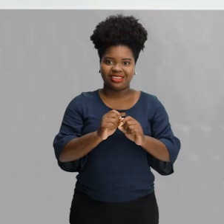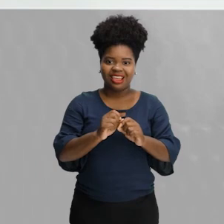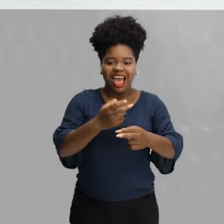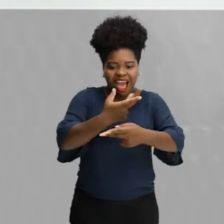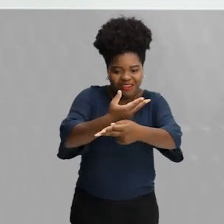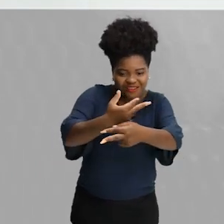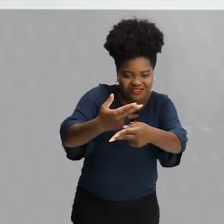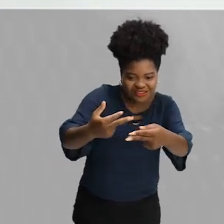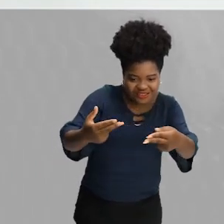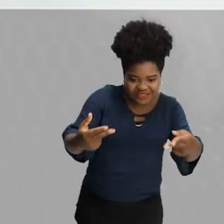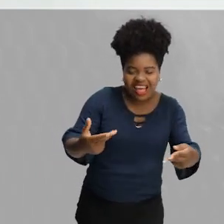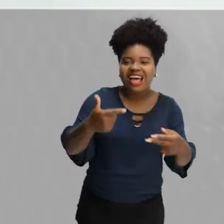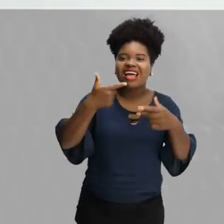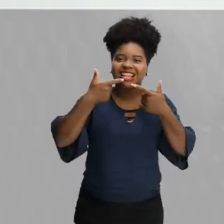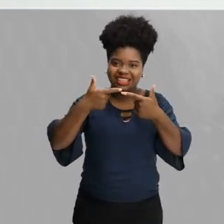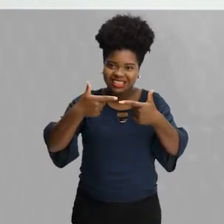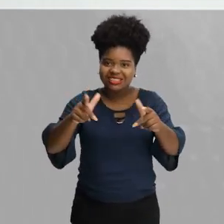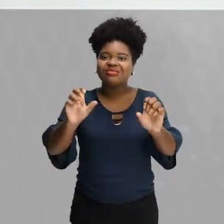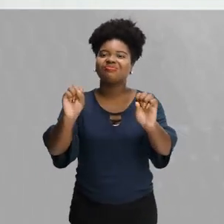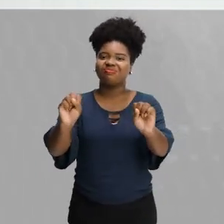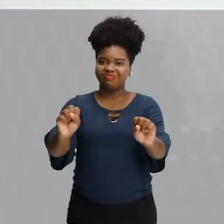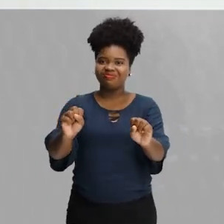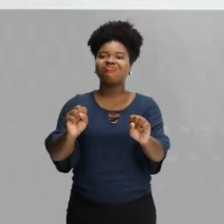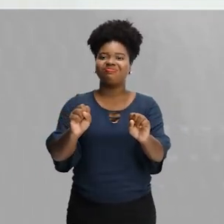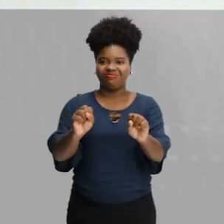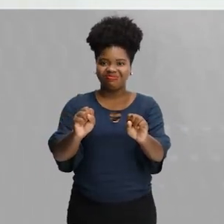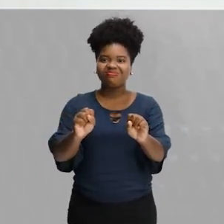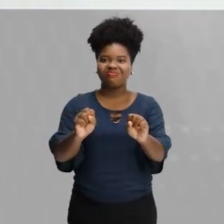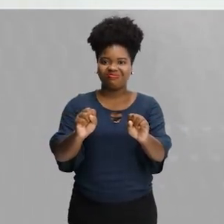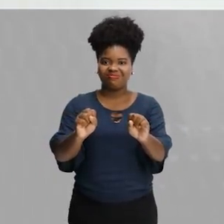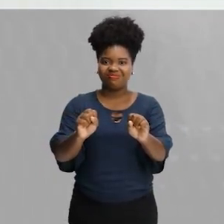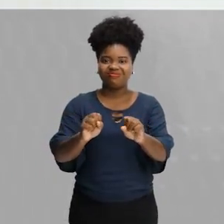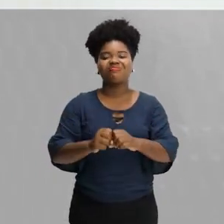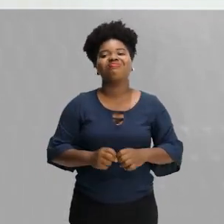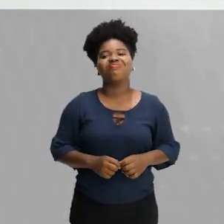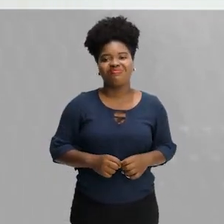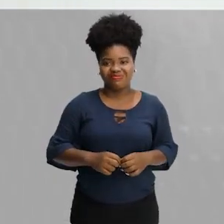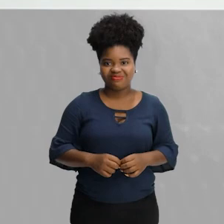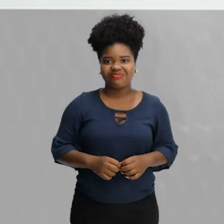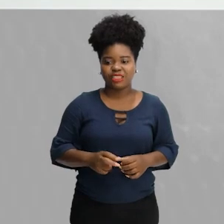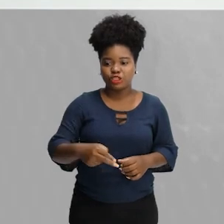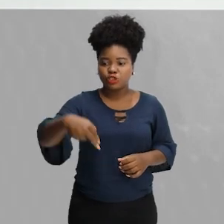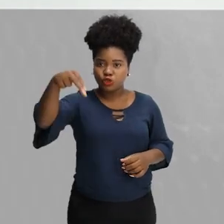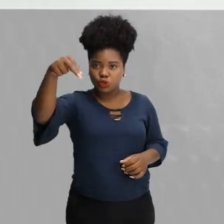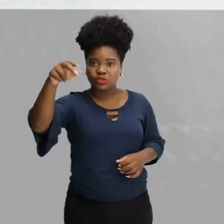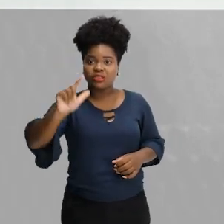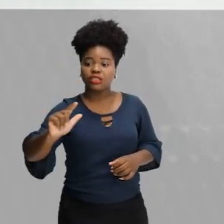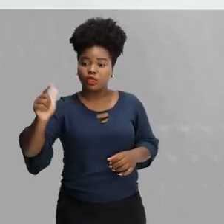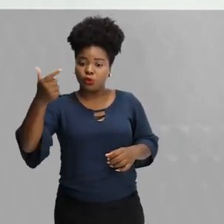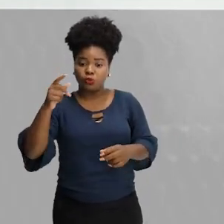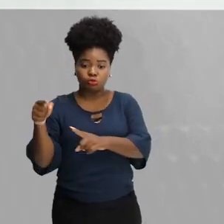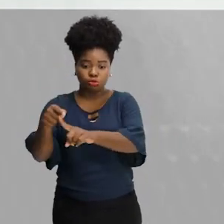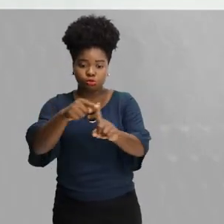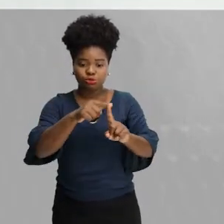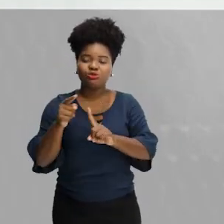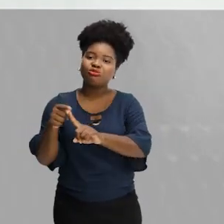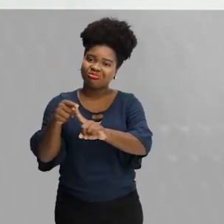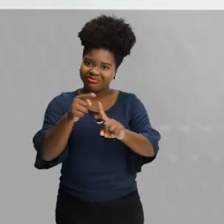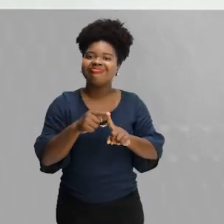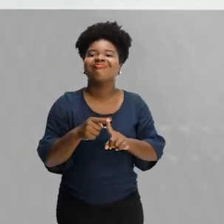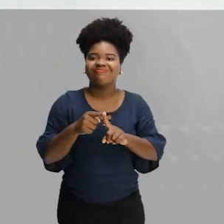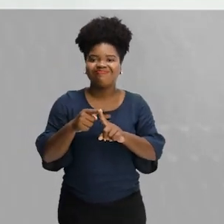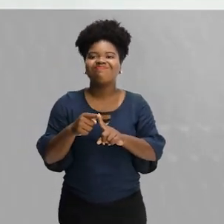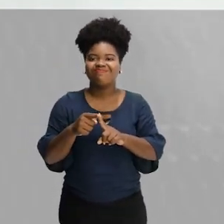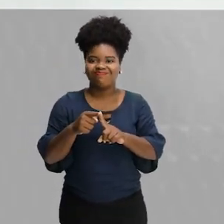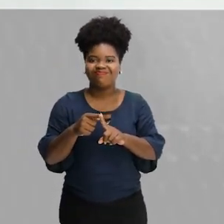fala barbaridade, tchê, lá no sul, ou melhor, lá no norte, nós temos outras expressões